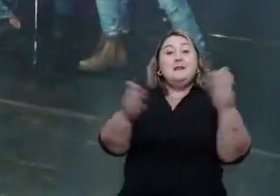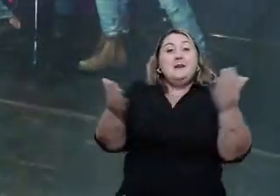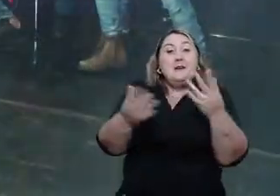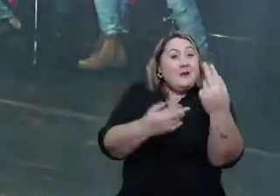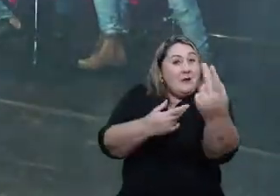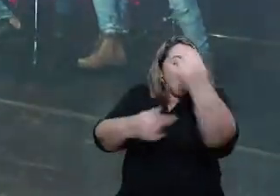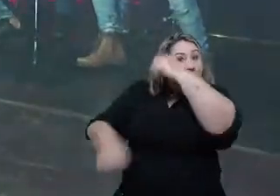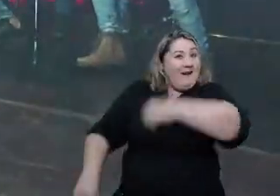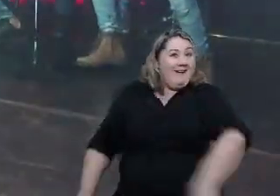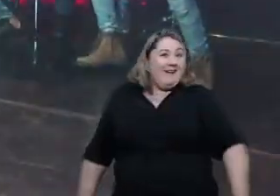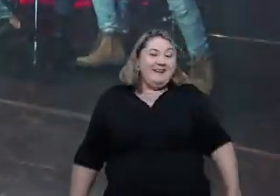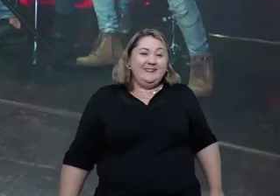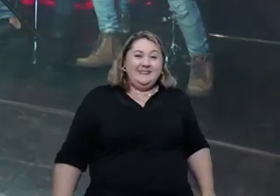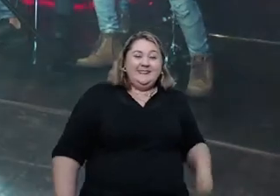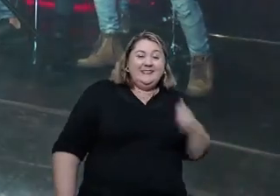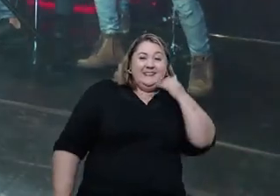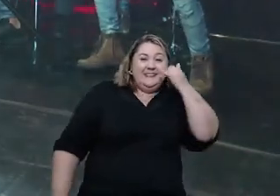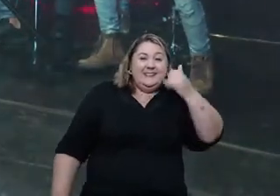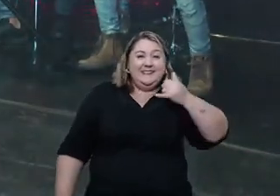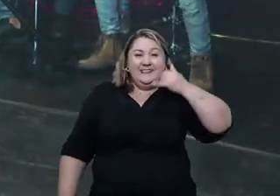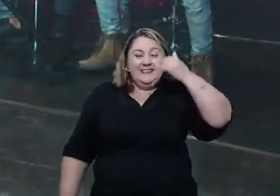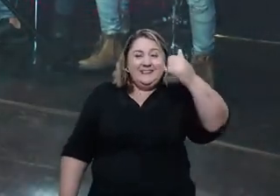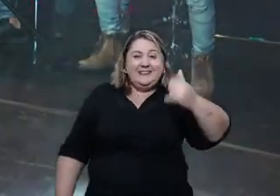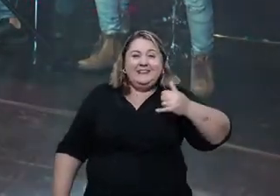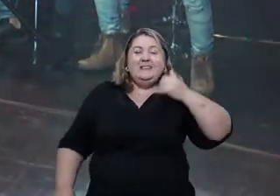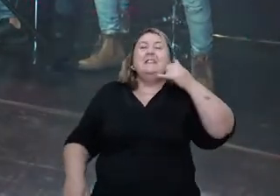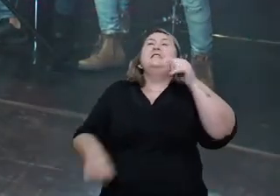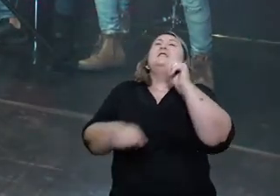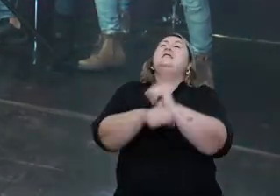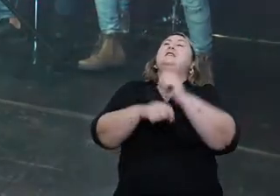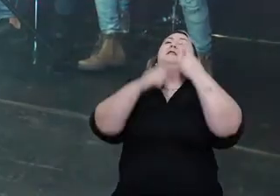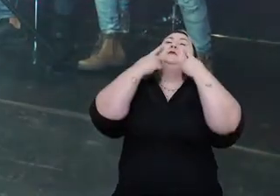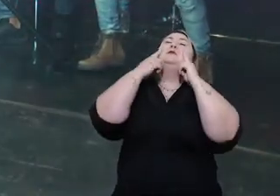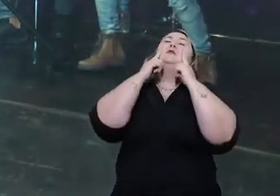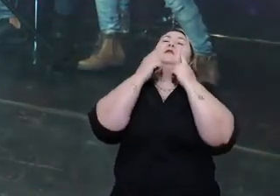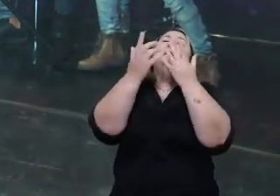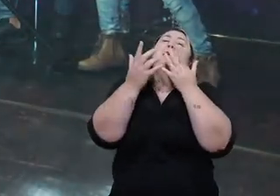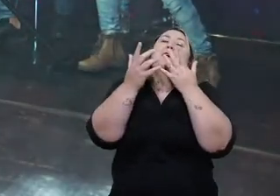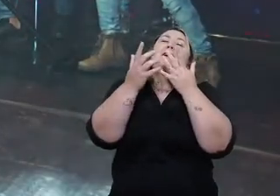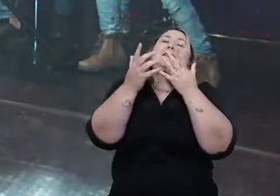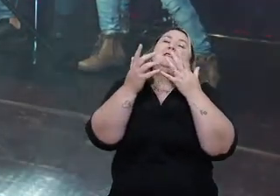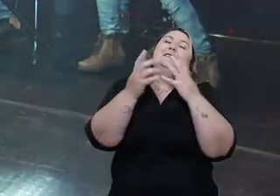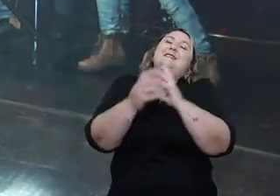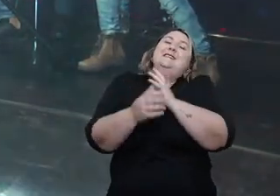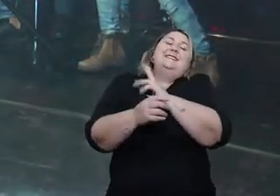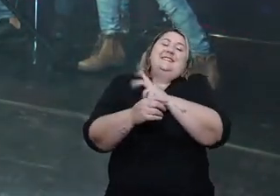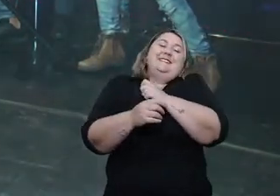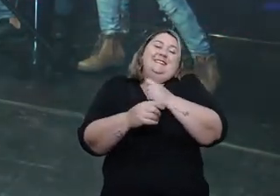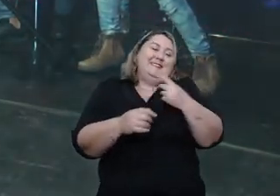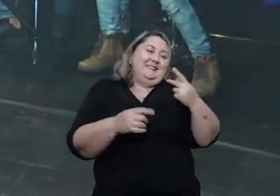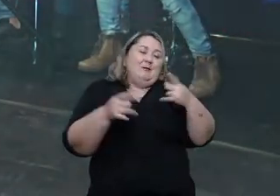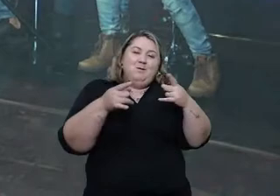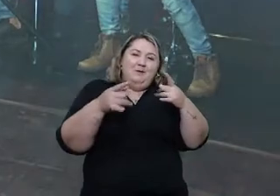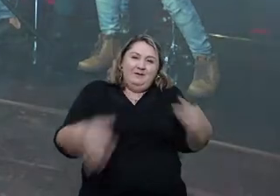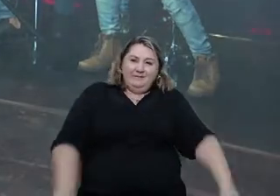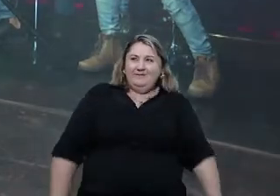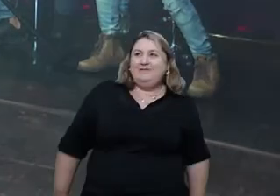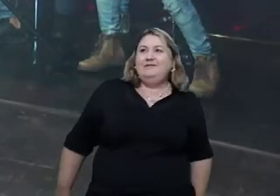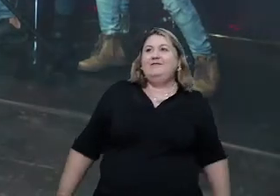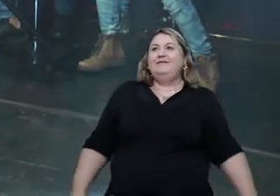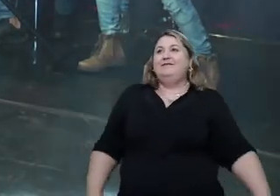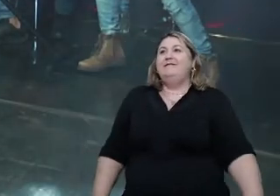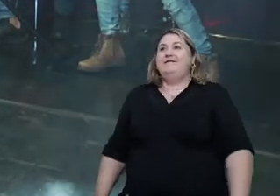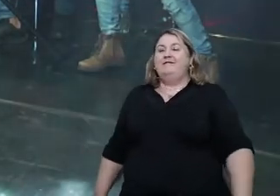Você tá fazendo agora? Brigando a cobrar, chorando, querendo me